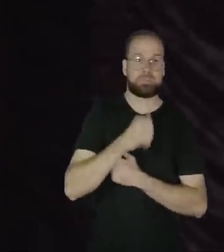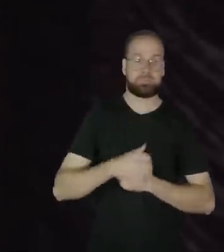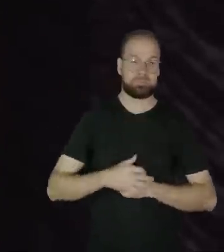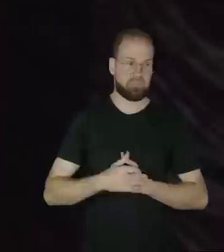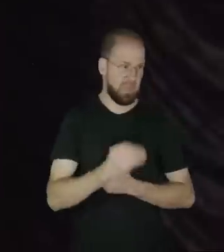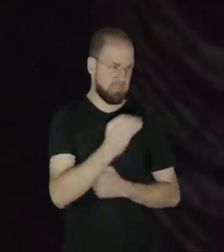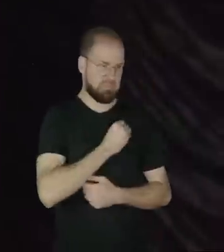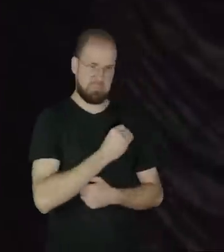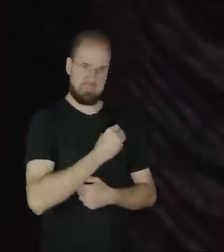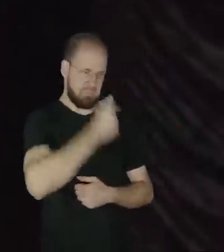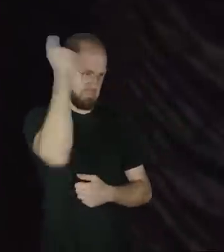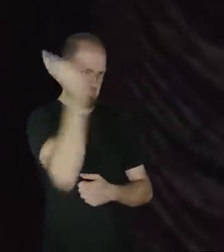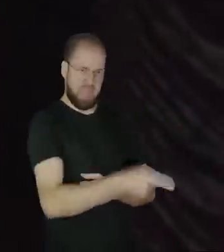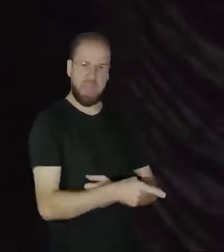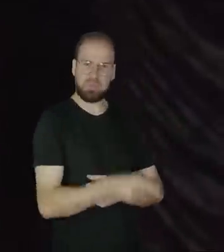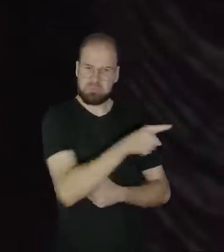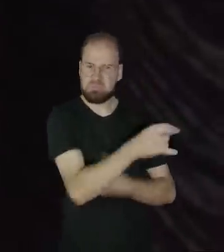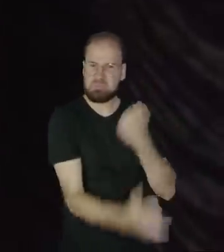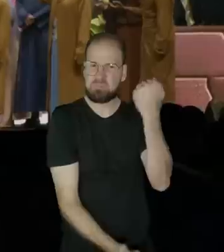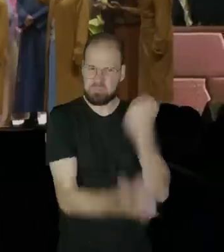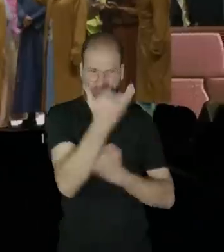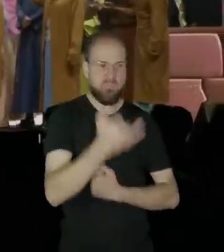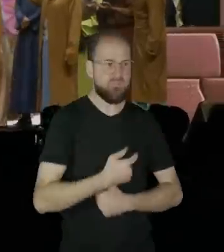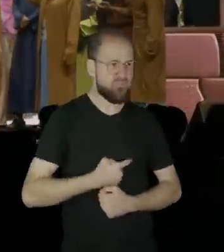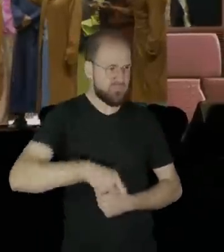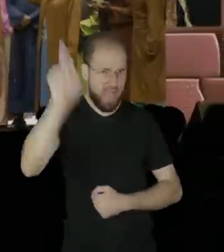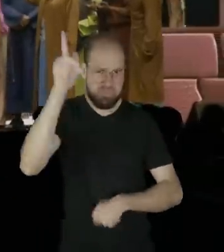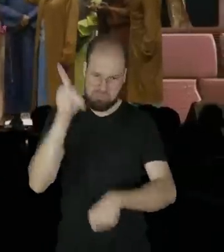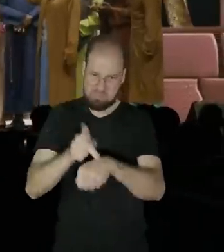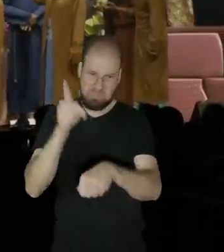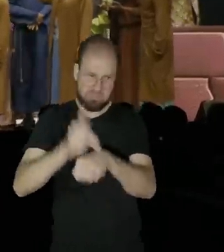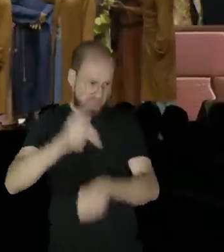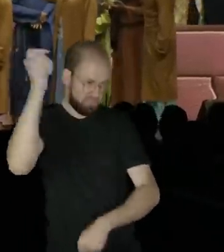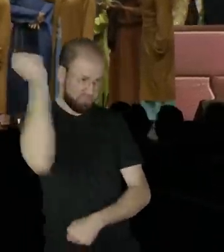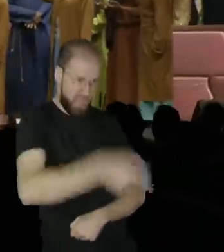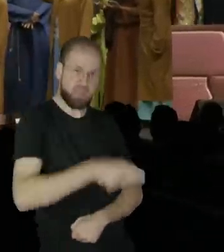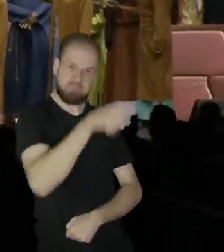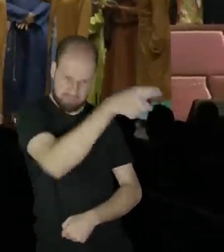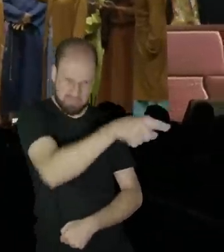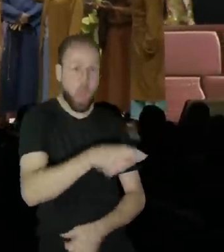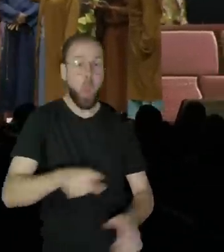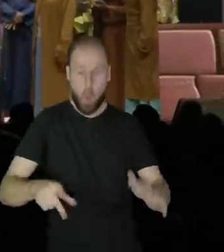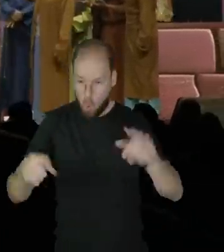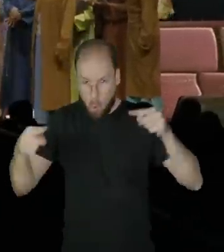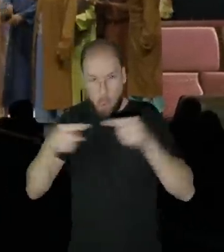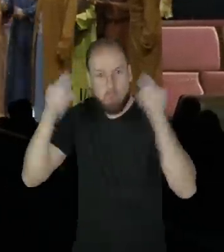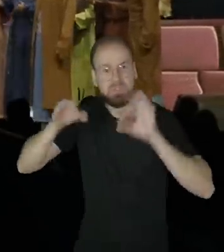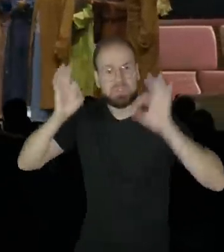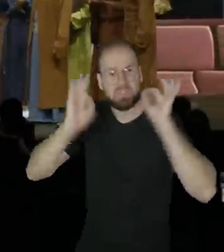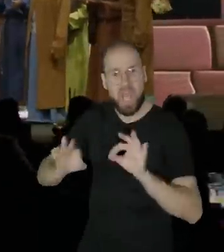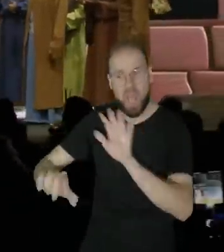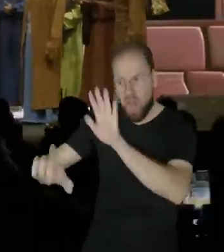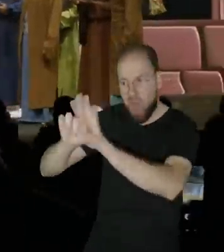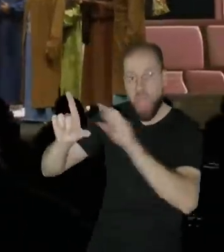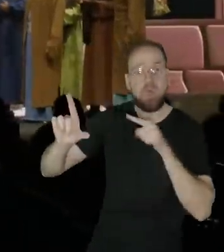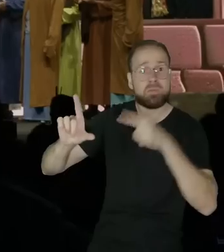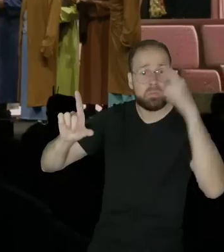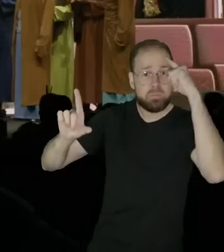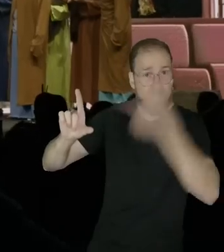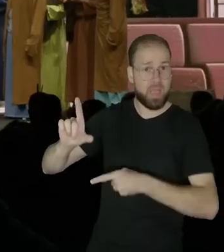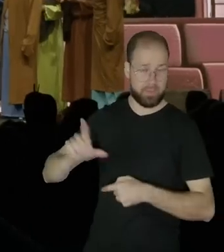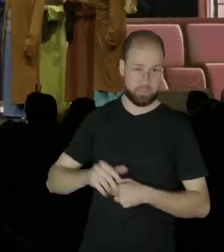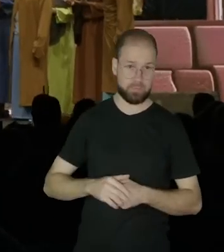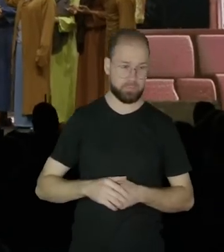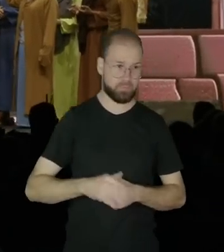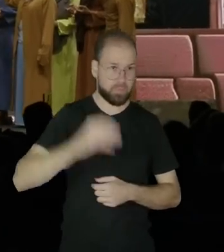Pecadora, adúltera, serás apedrejada e pagará pelos seus pecados segundo a lei. Rabi, essa mulher